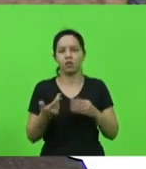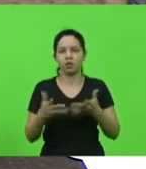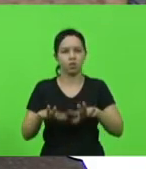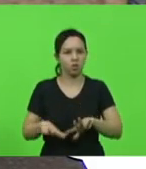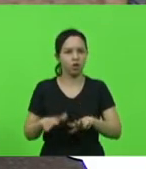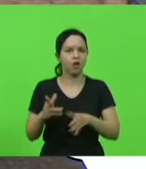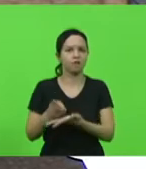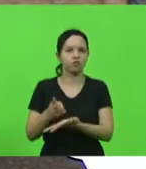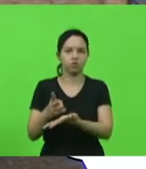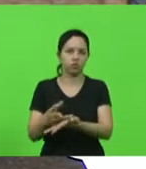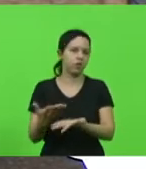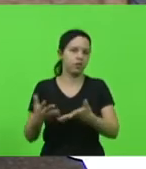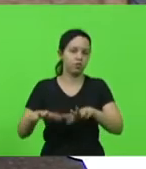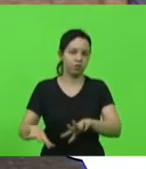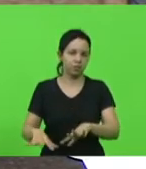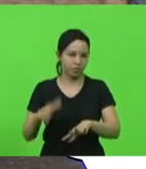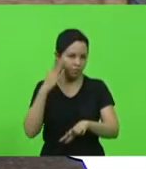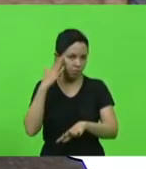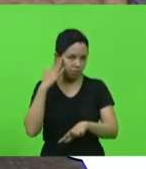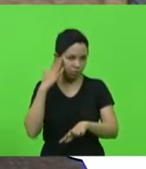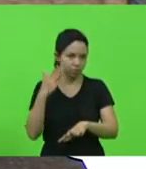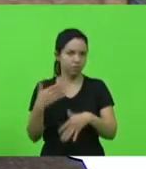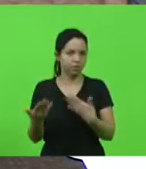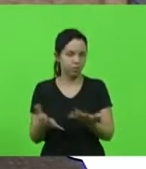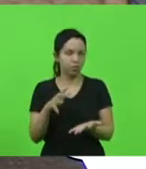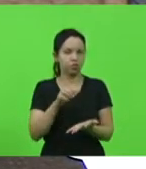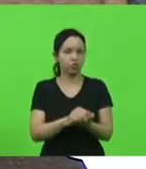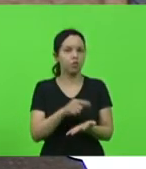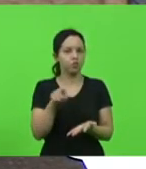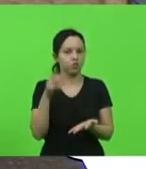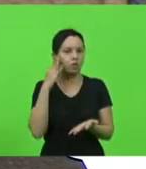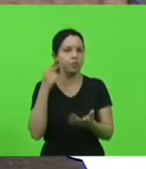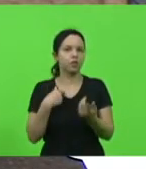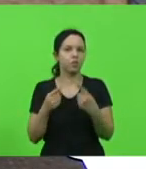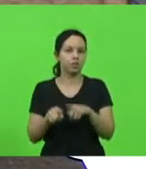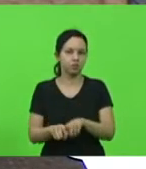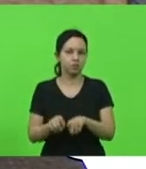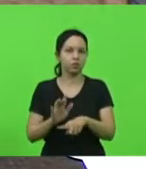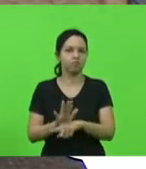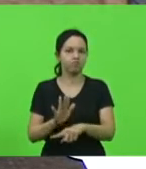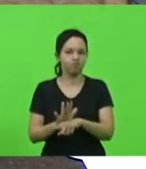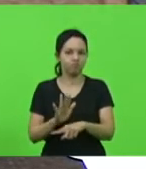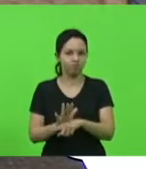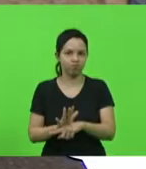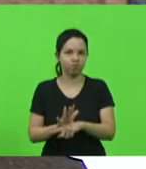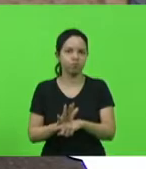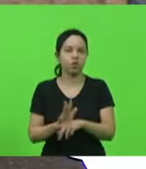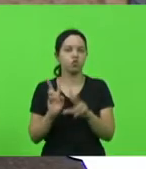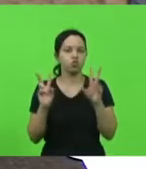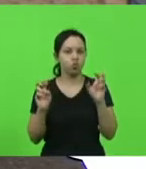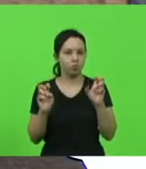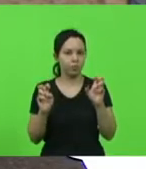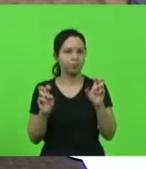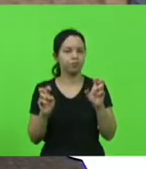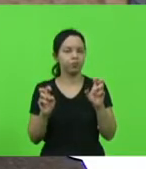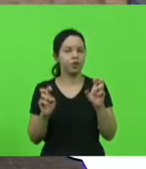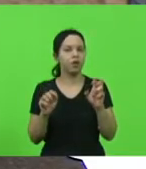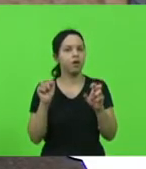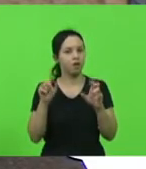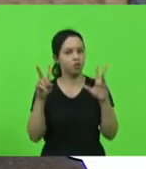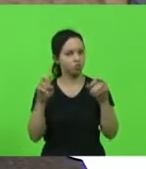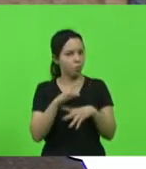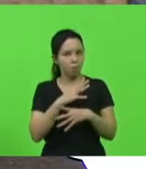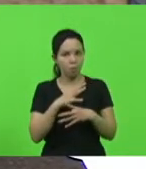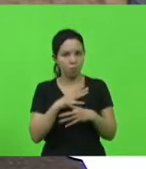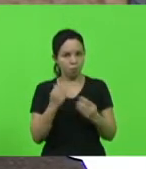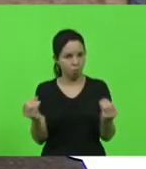Então, fica aqui esse registro. Sabes que tem um grande parceiro aqui em relação a isso. Esse assunto não morreu, deputado? Esse